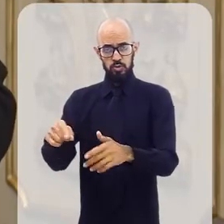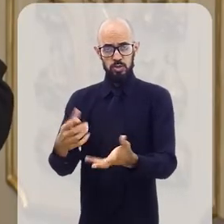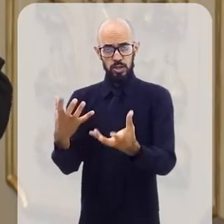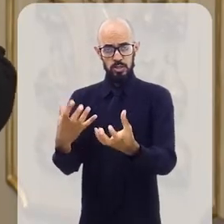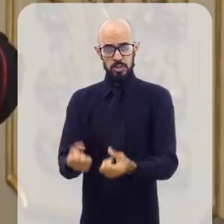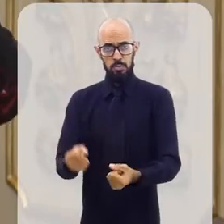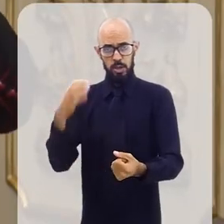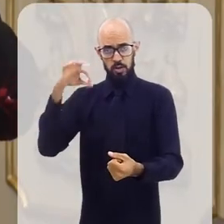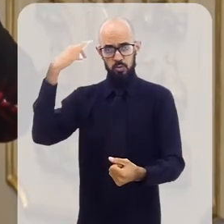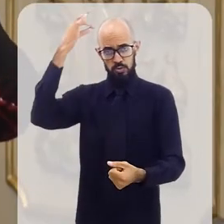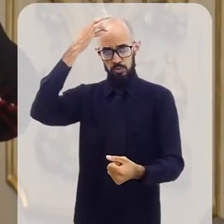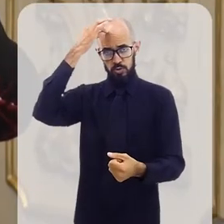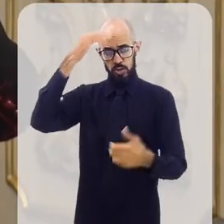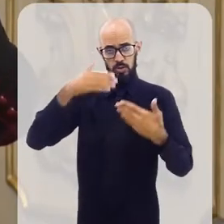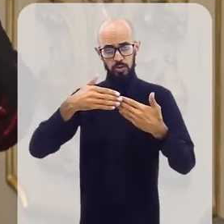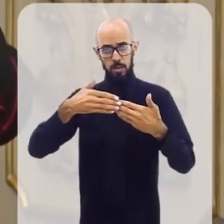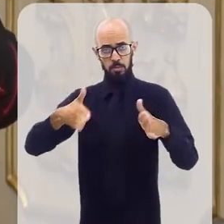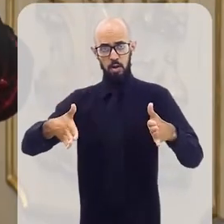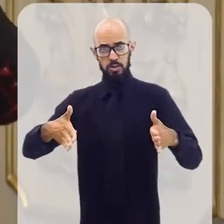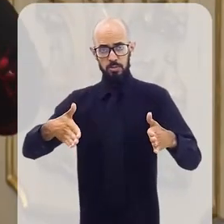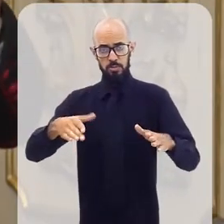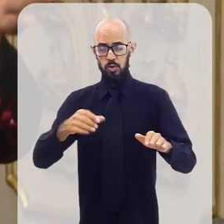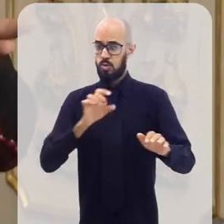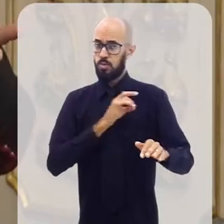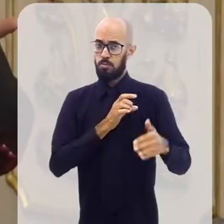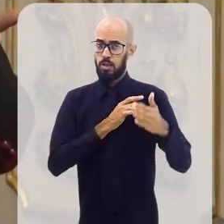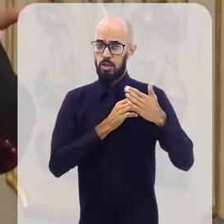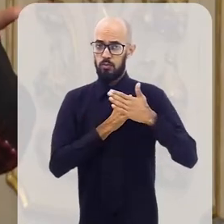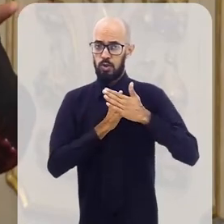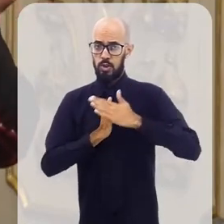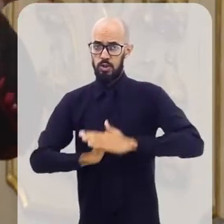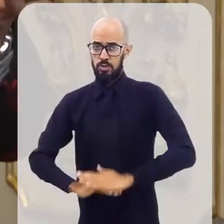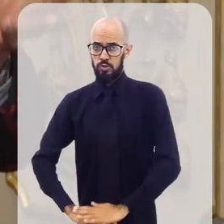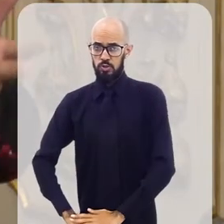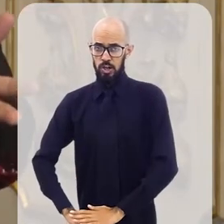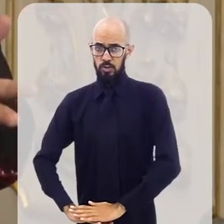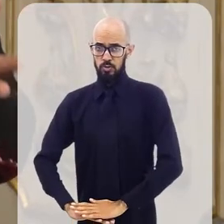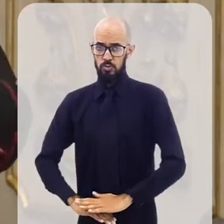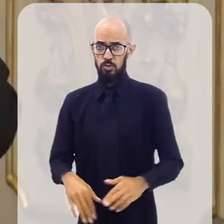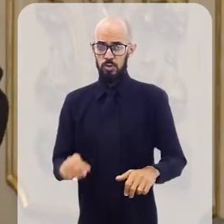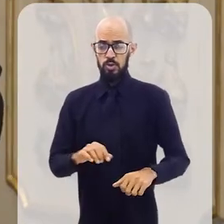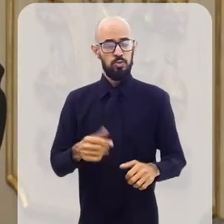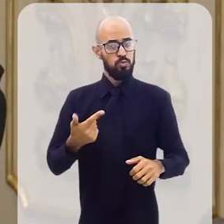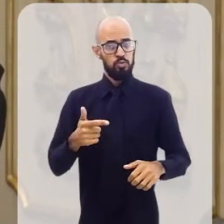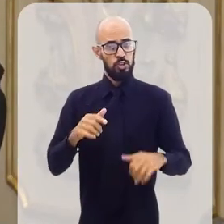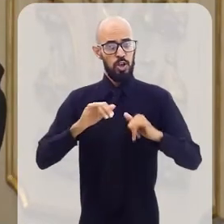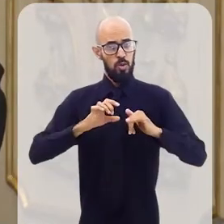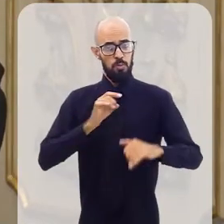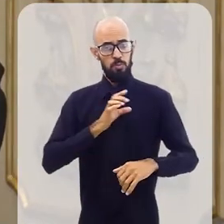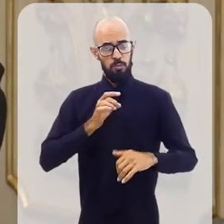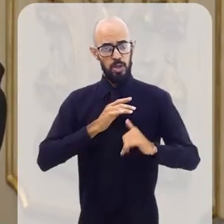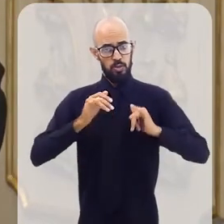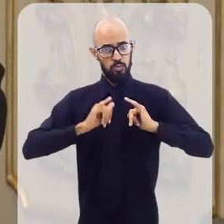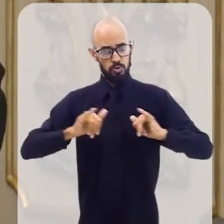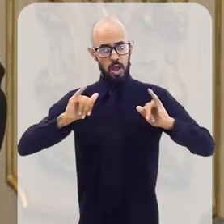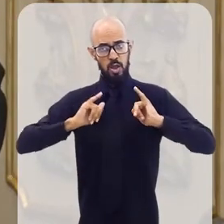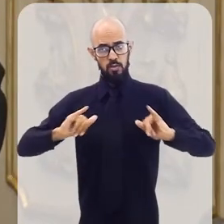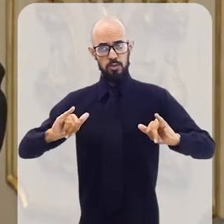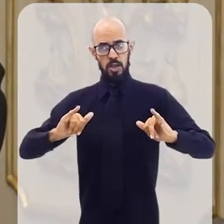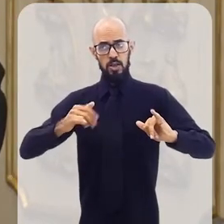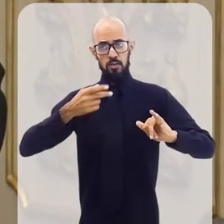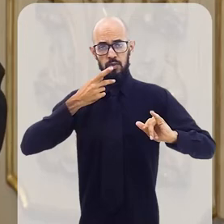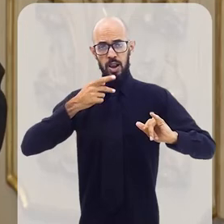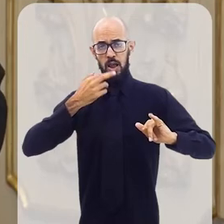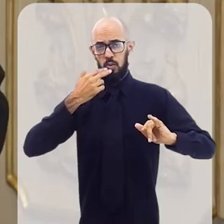Santo e as portas se abriram o medo já não havia nas medo para anunciar e